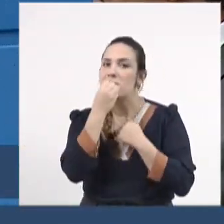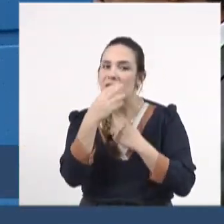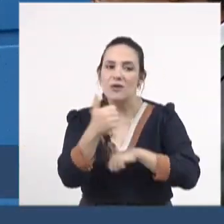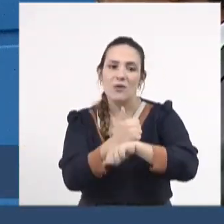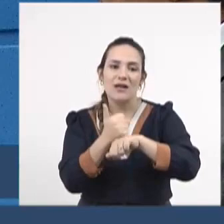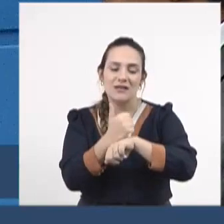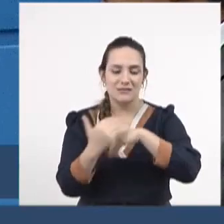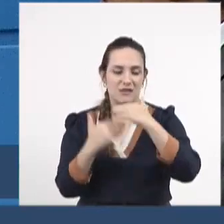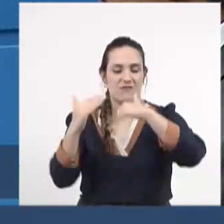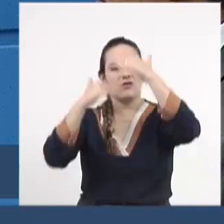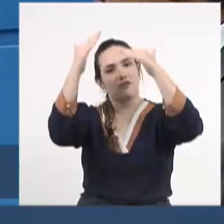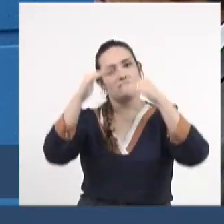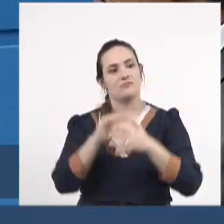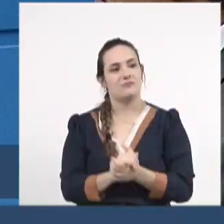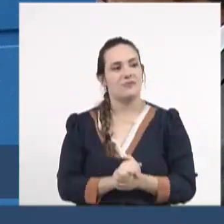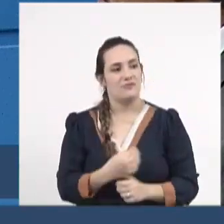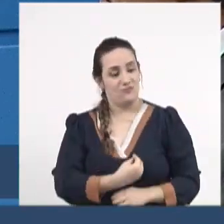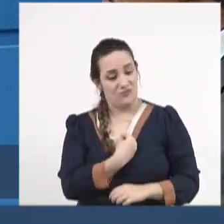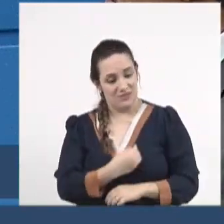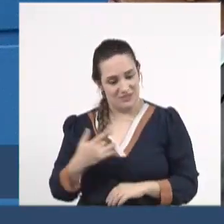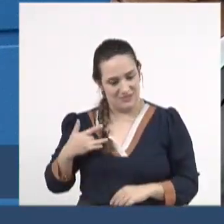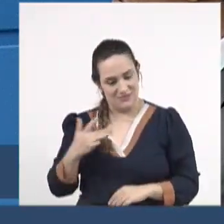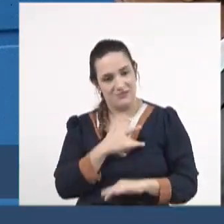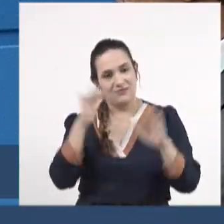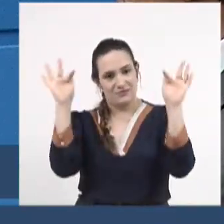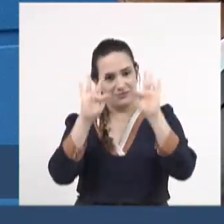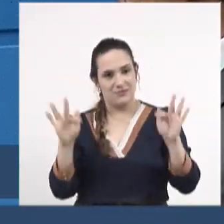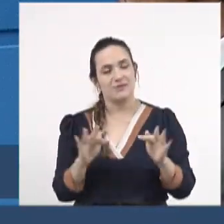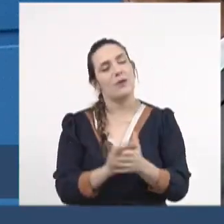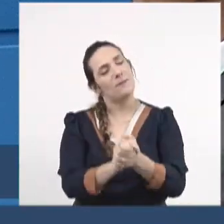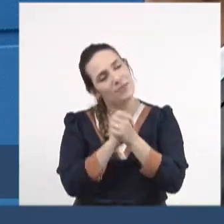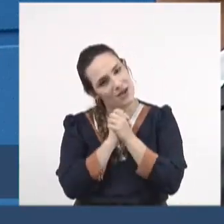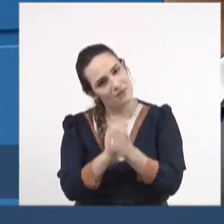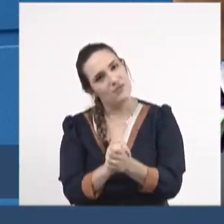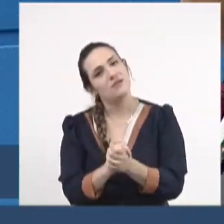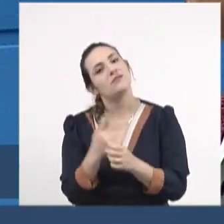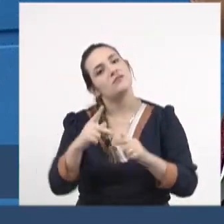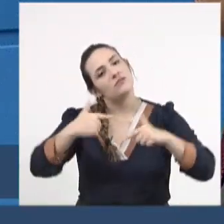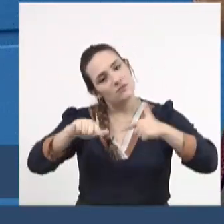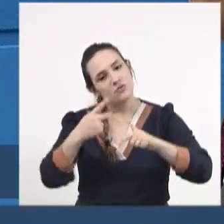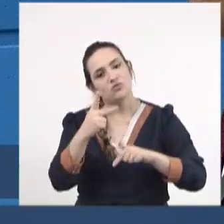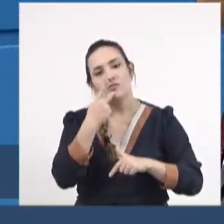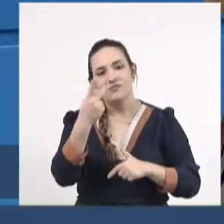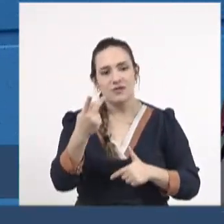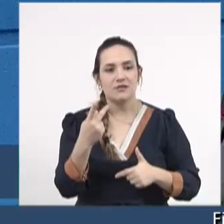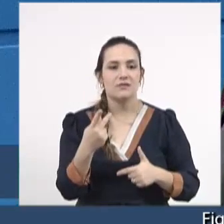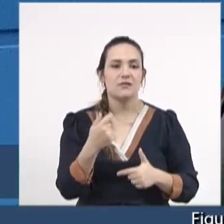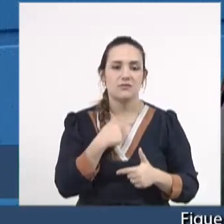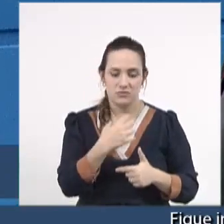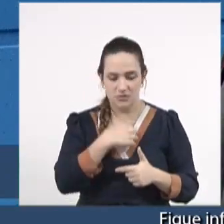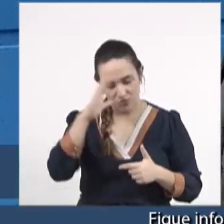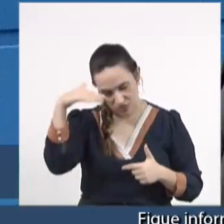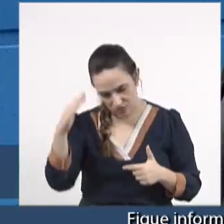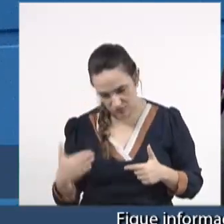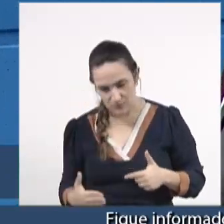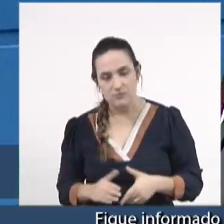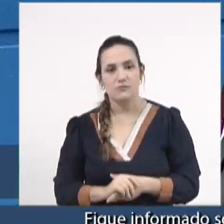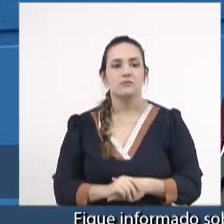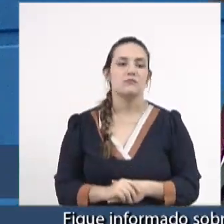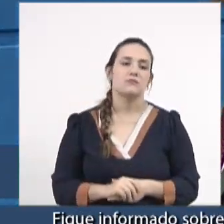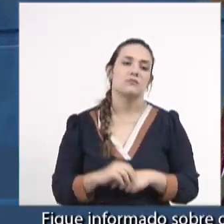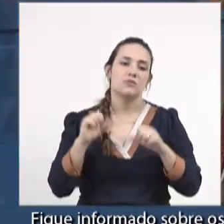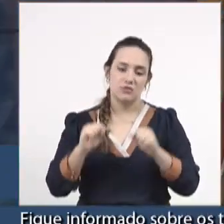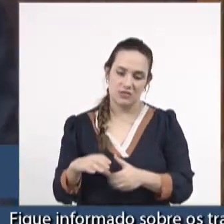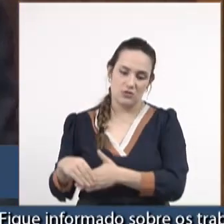maior desenvolvimento, uma vida saudável e feliz. Então, parabéns pelo trabalho, pela fala de Vossa Excelência. Me sinto honrado de